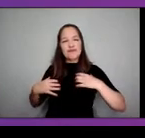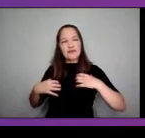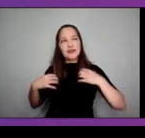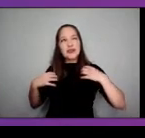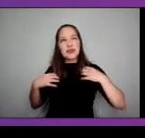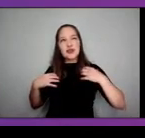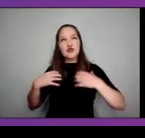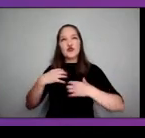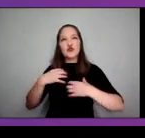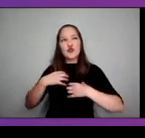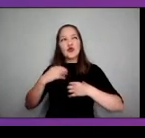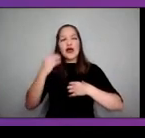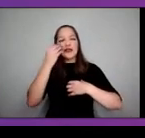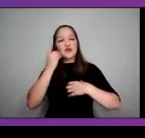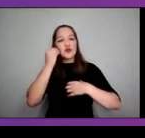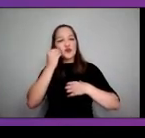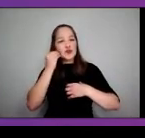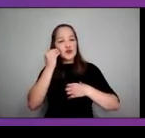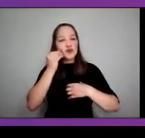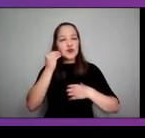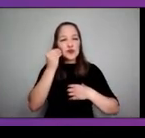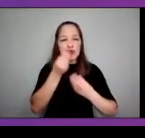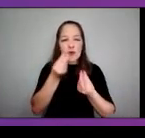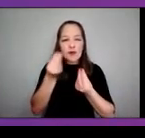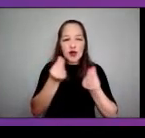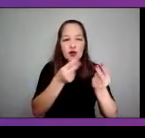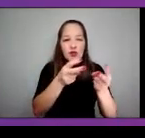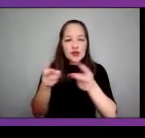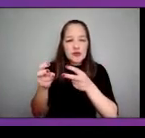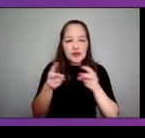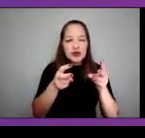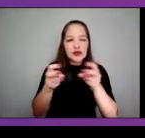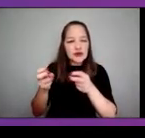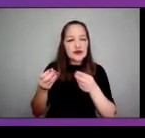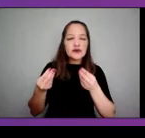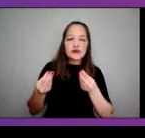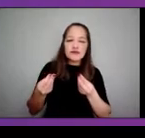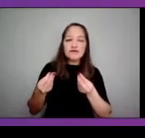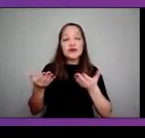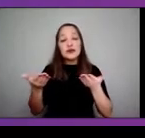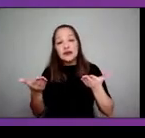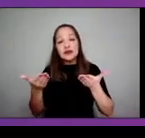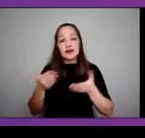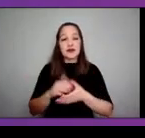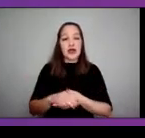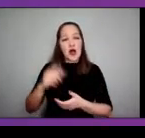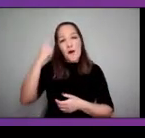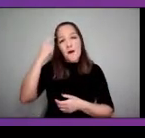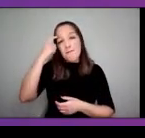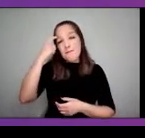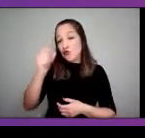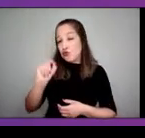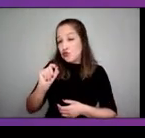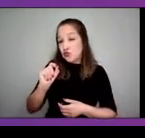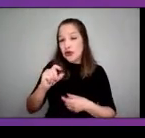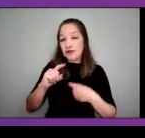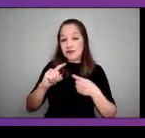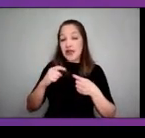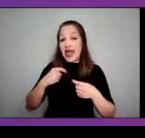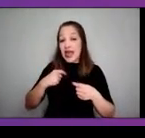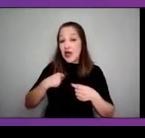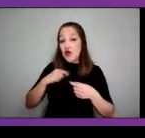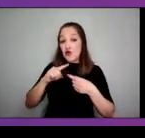da experiência da experimentação da percepção é E aí eu penso o seguinte eu tenho dois filhos né